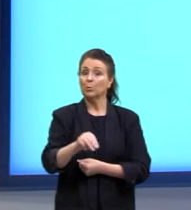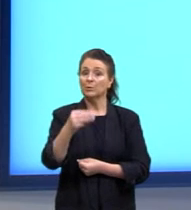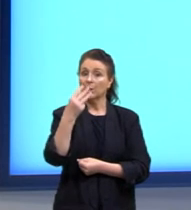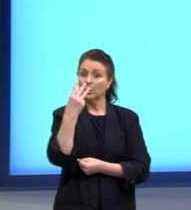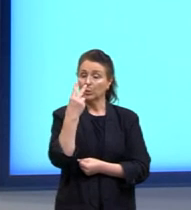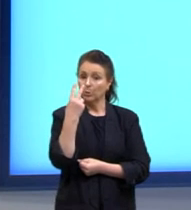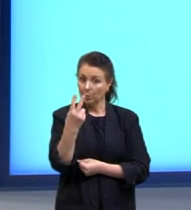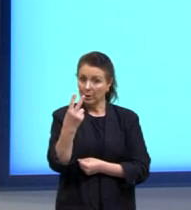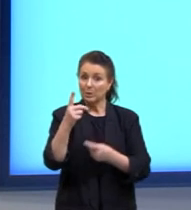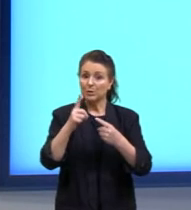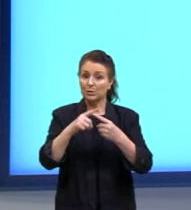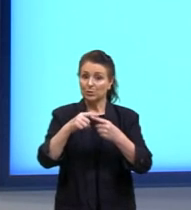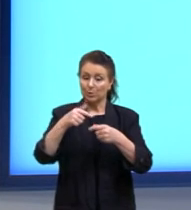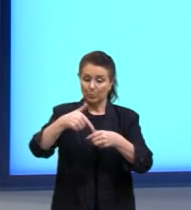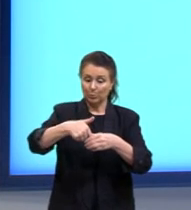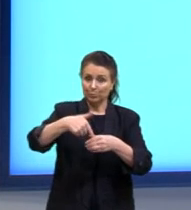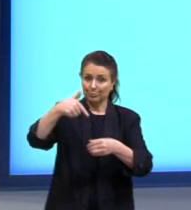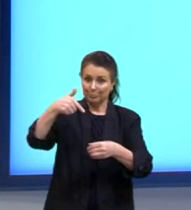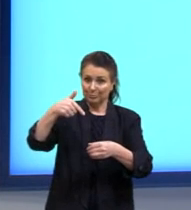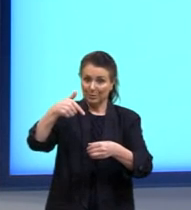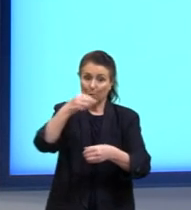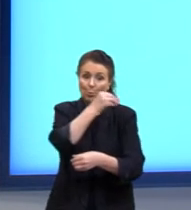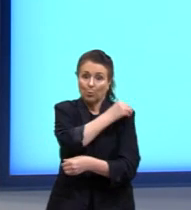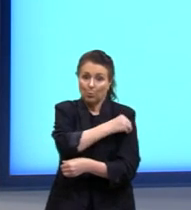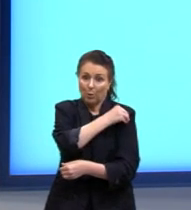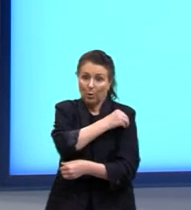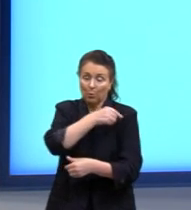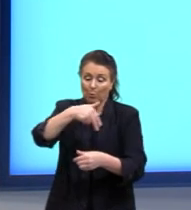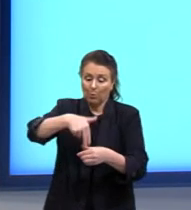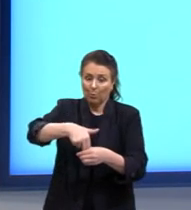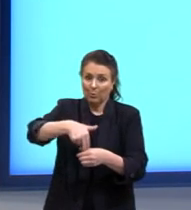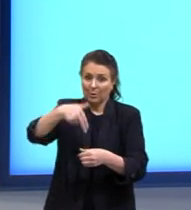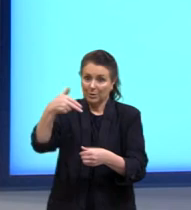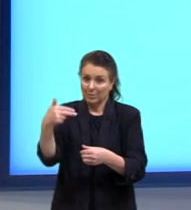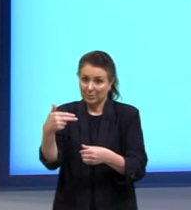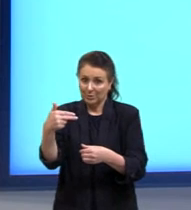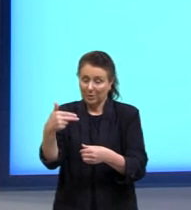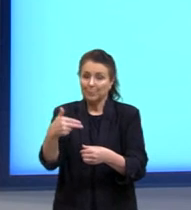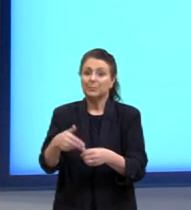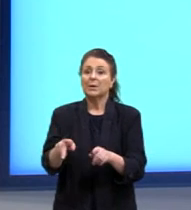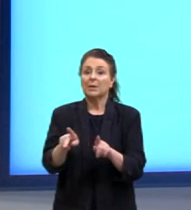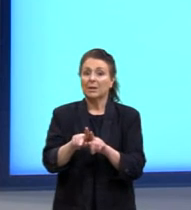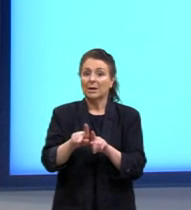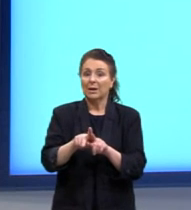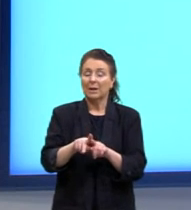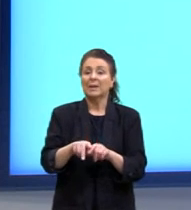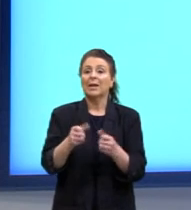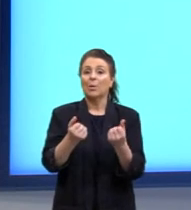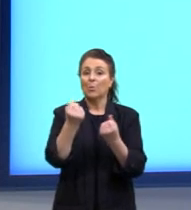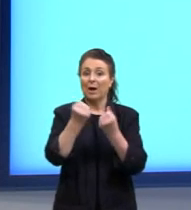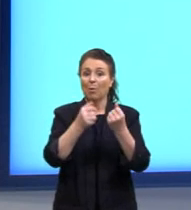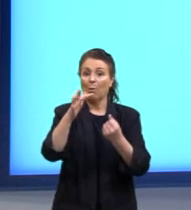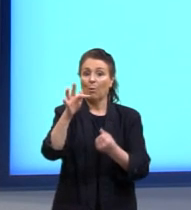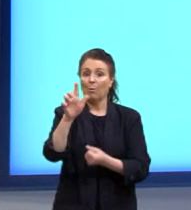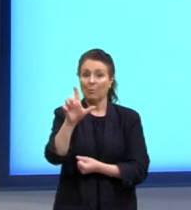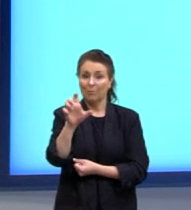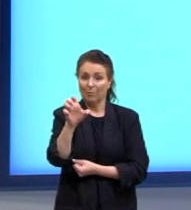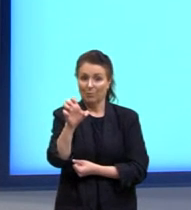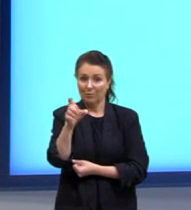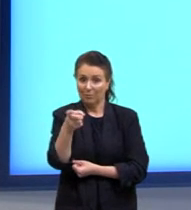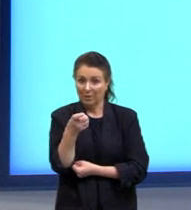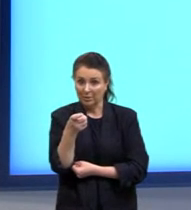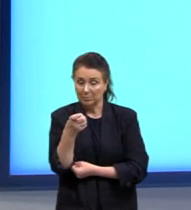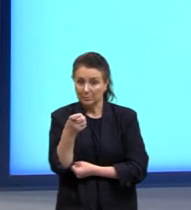abastecido então com álcool ou gasolina popularmente conhecido como carro flex quando